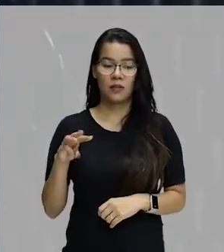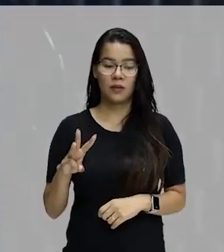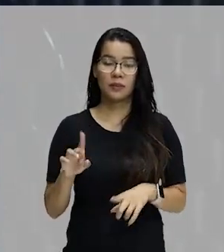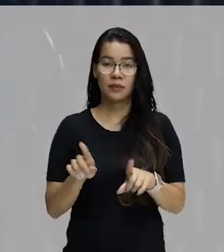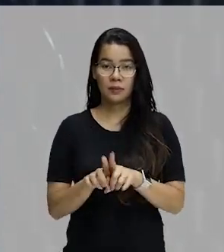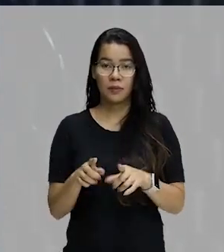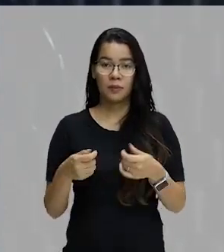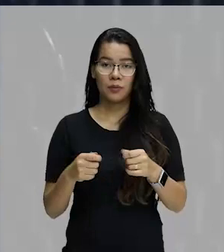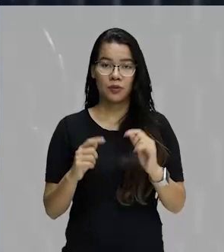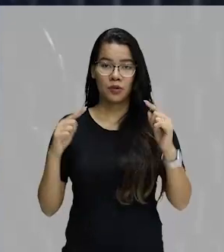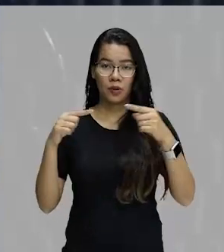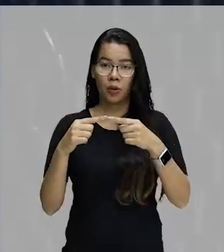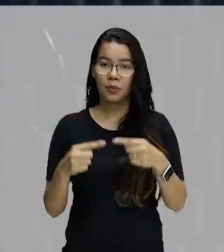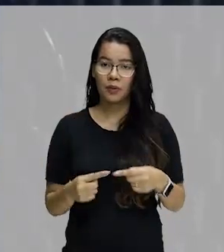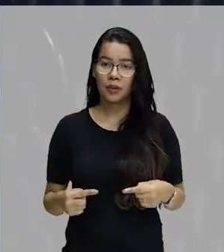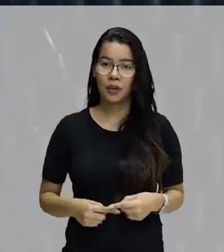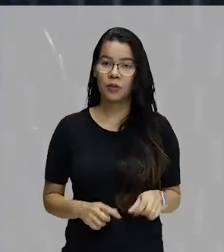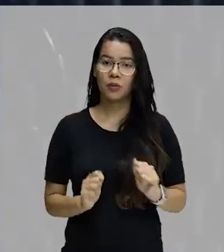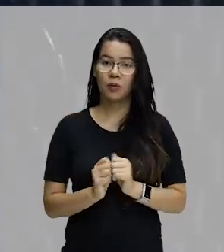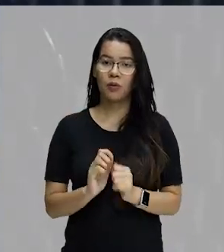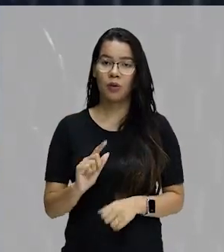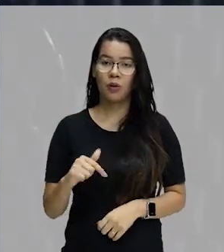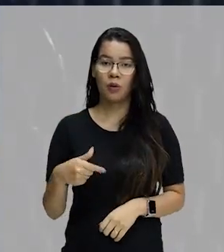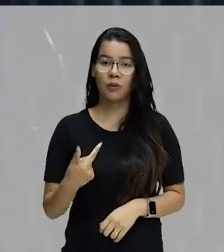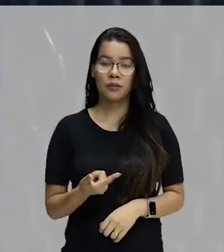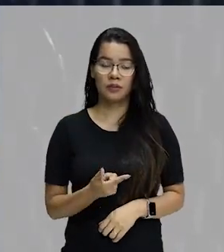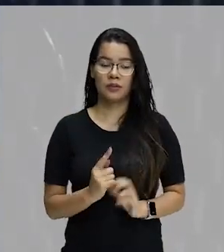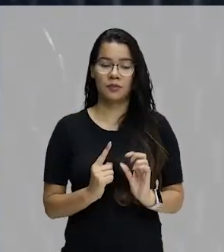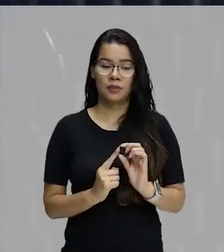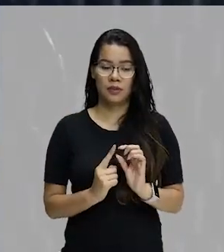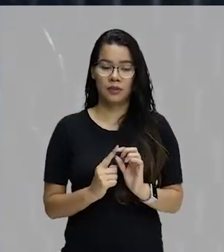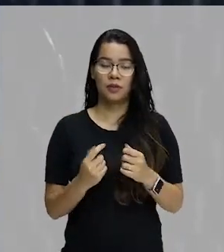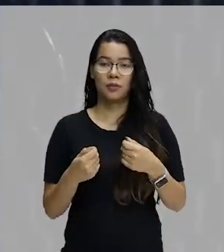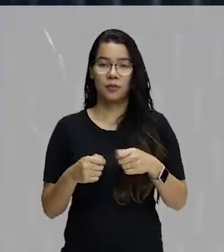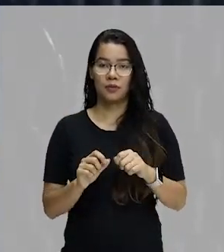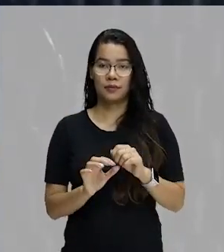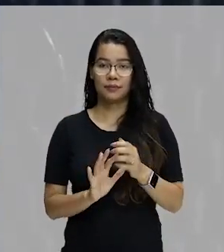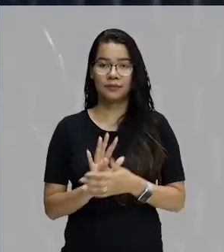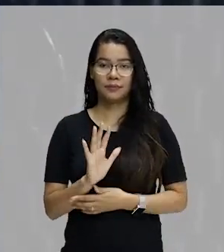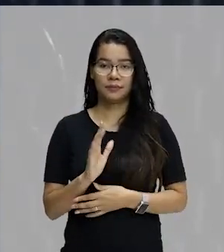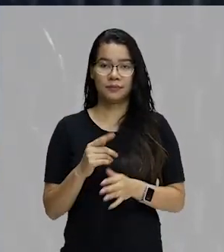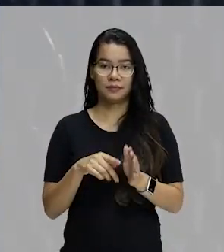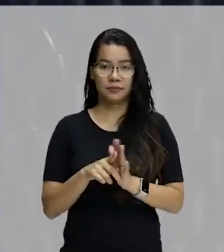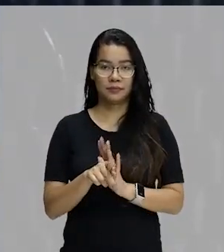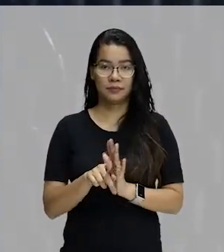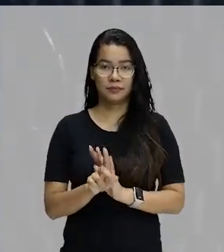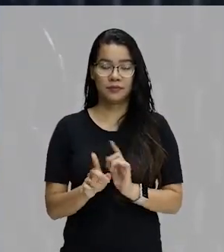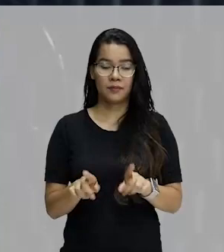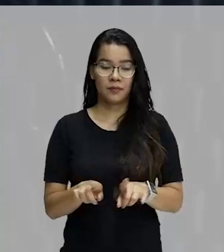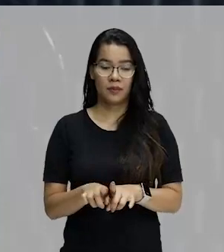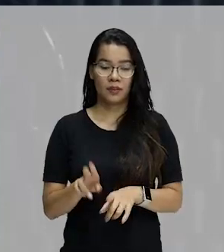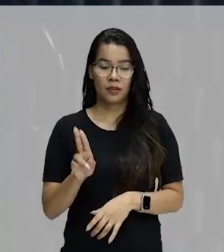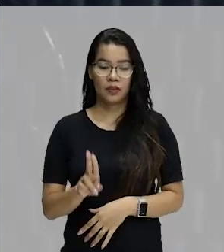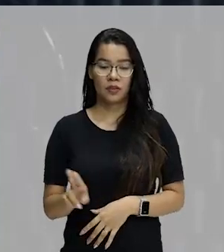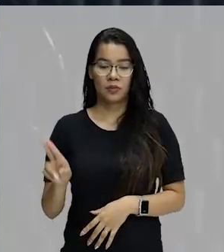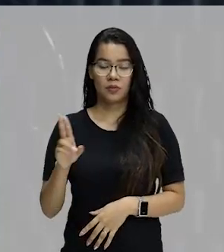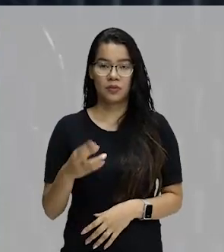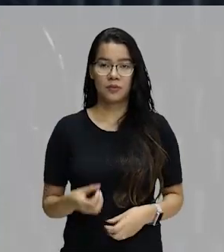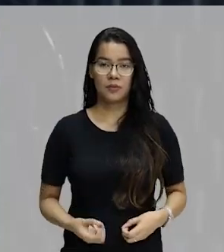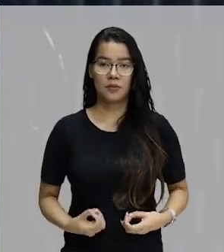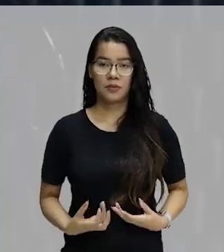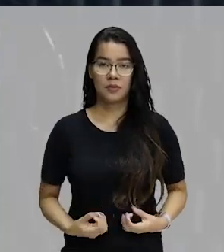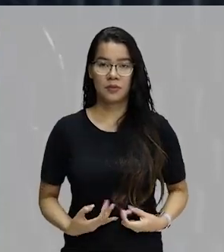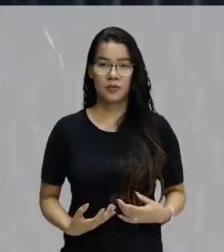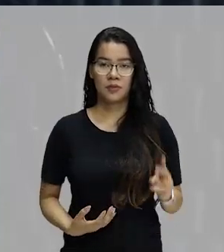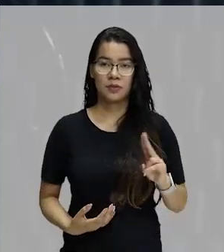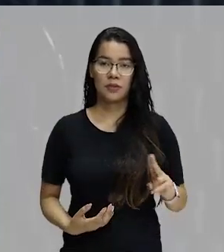outros pronomes interrogativos. Vamos ver alguns usos que são expressões utilizadas para fazer perguntas. E, por fim, eu